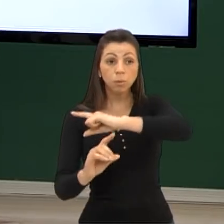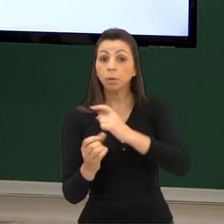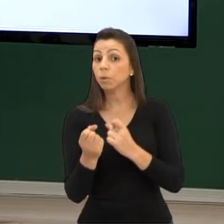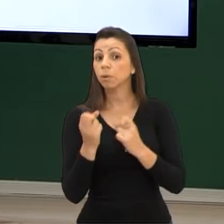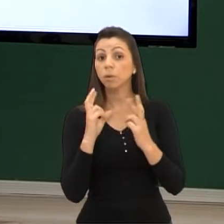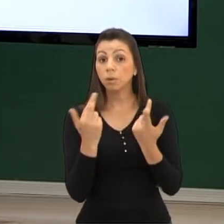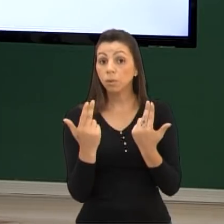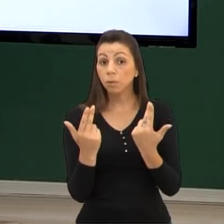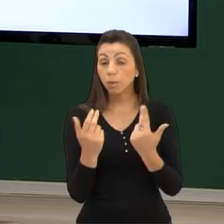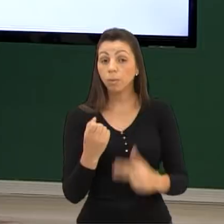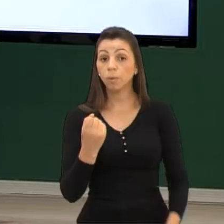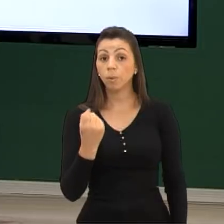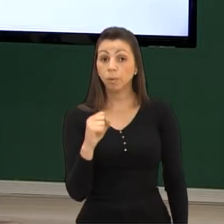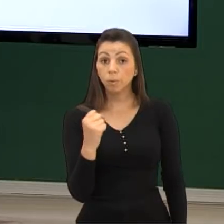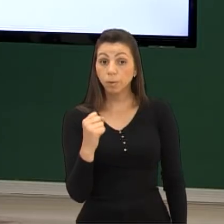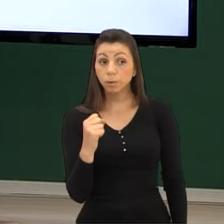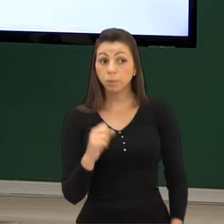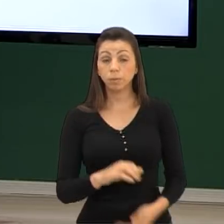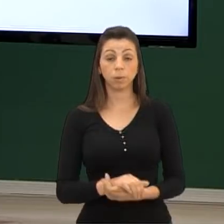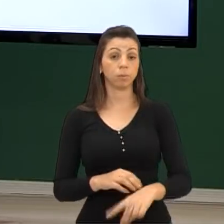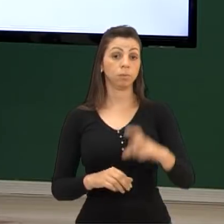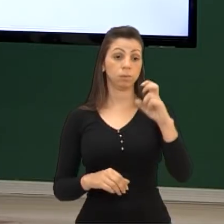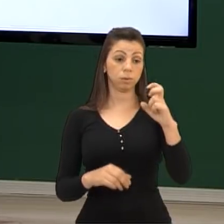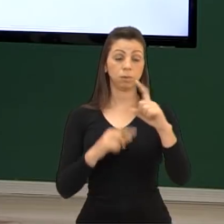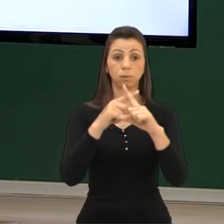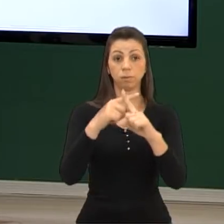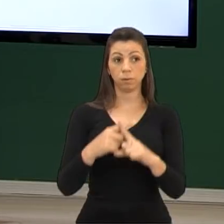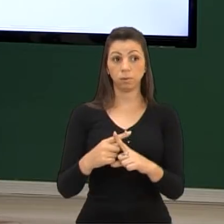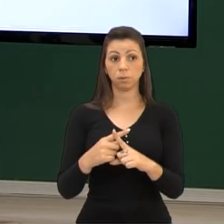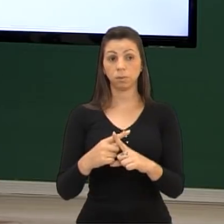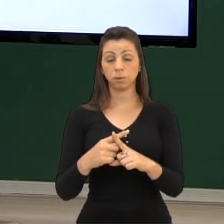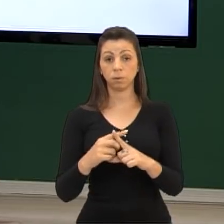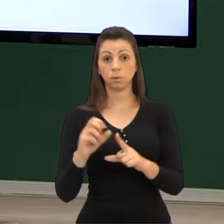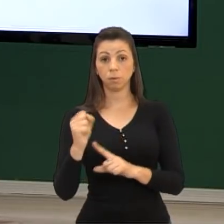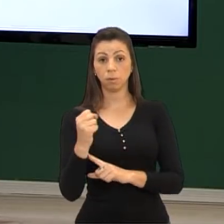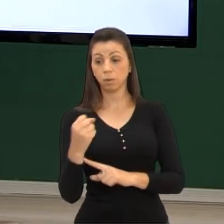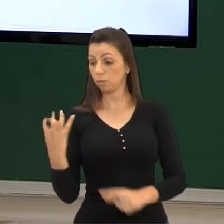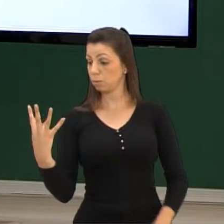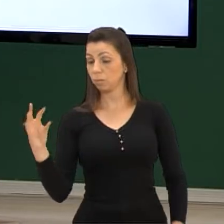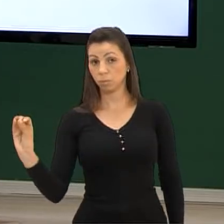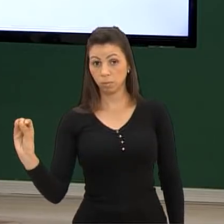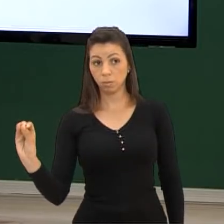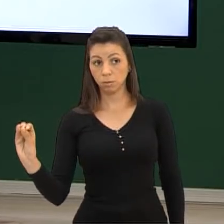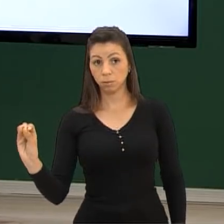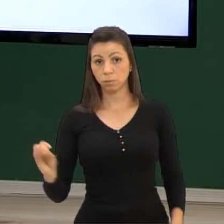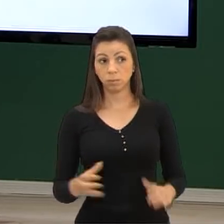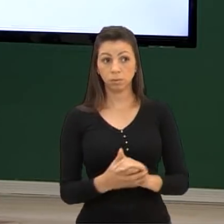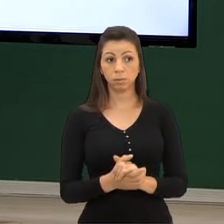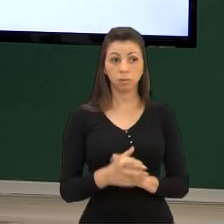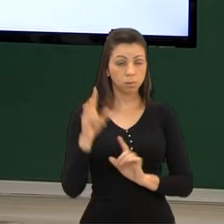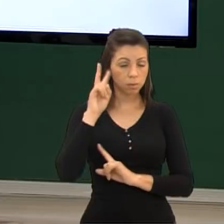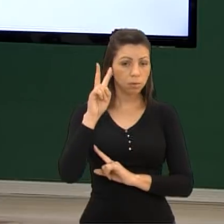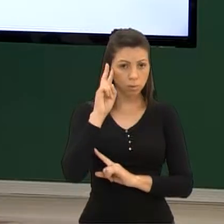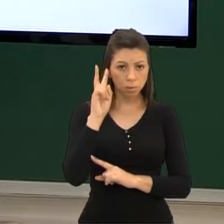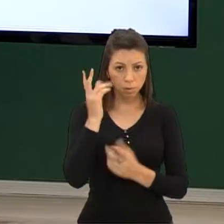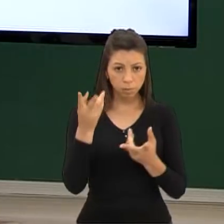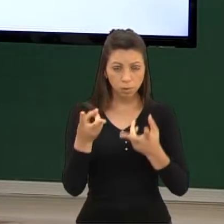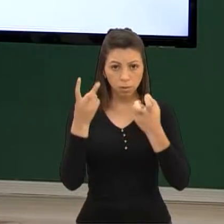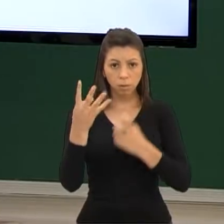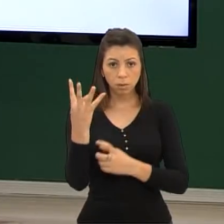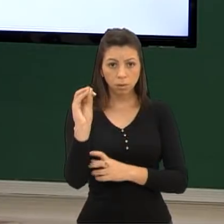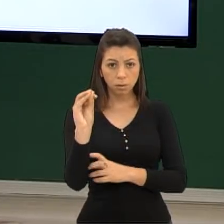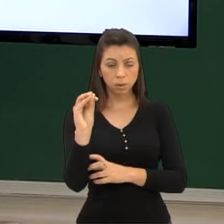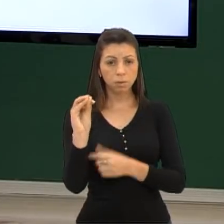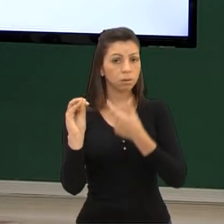utilizar embaixo. 5 vezes 8 é o mesmo valor da tabela. Lembra que a gente identificou na tabela e era